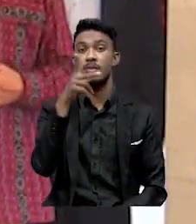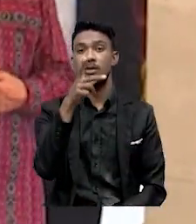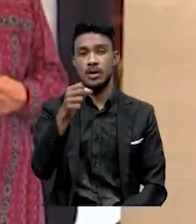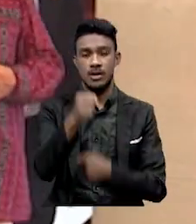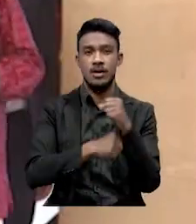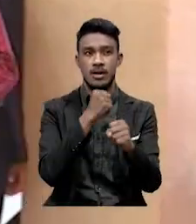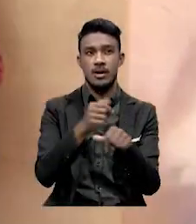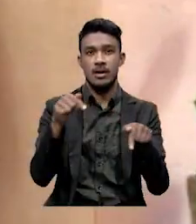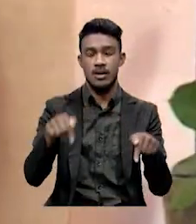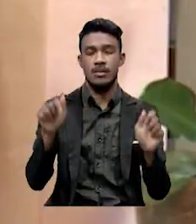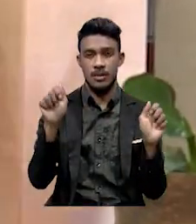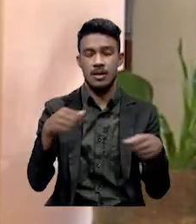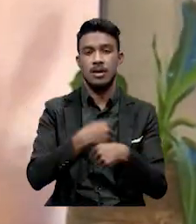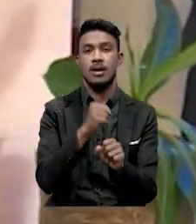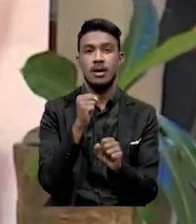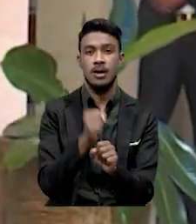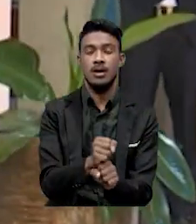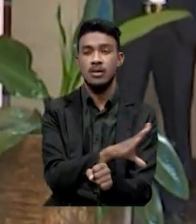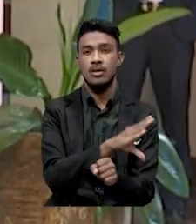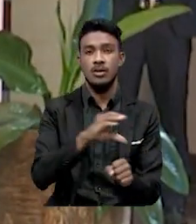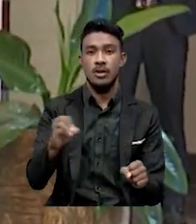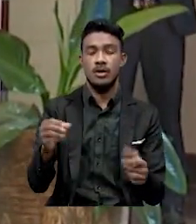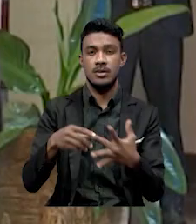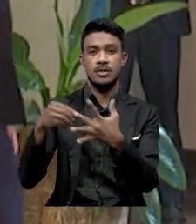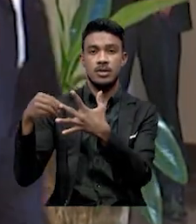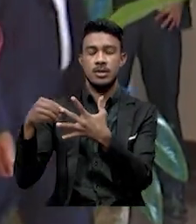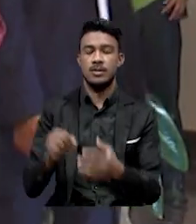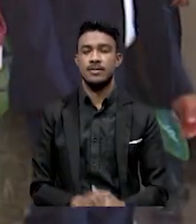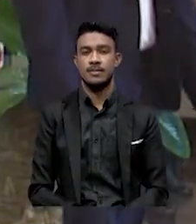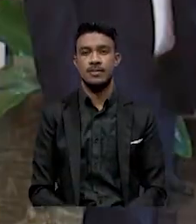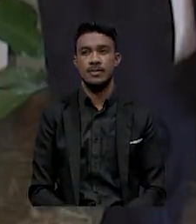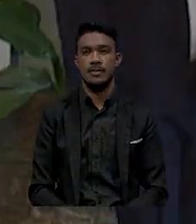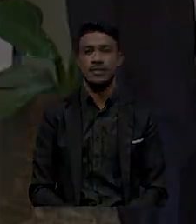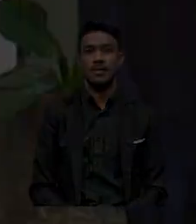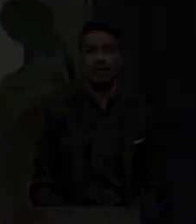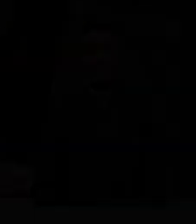Tinangné, onde realiza o Fórum Empresarial. Bem-vindo, Ximenes, Tchêmen.